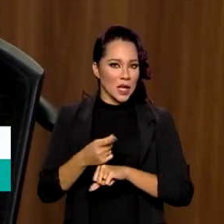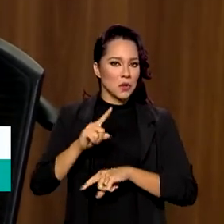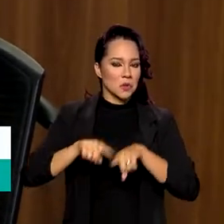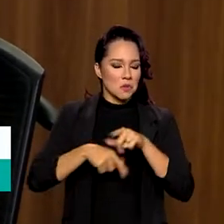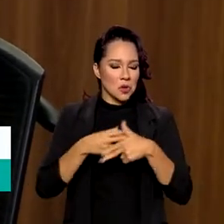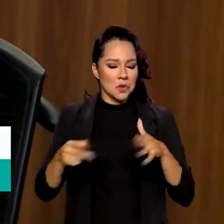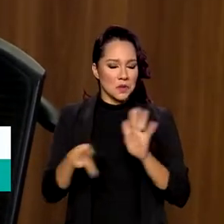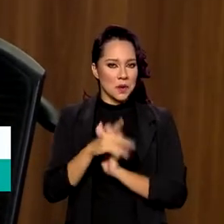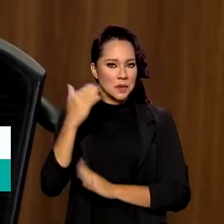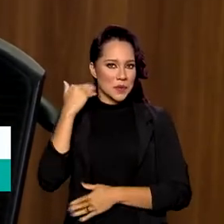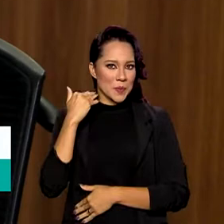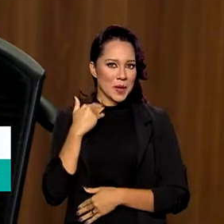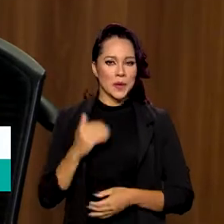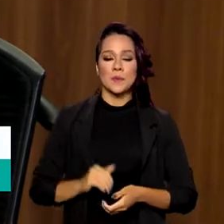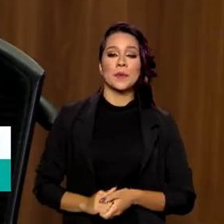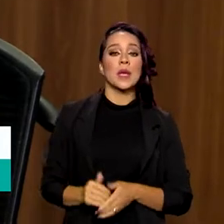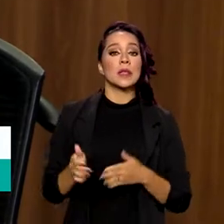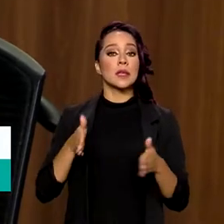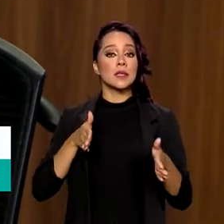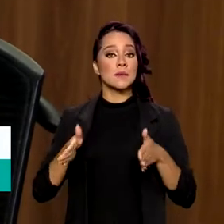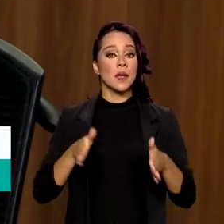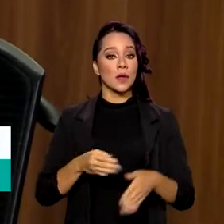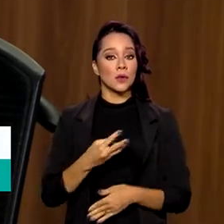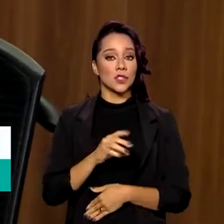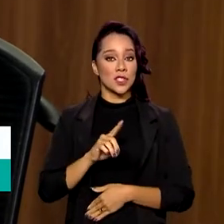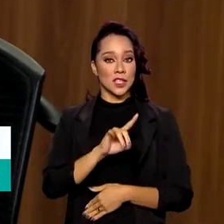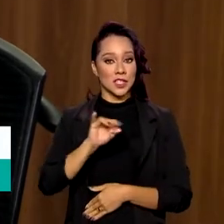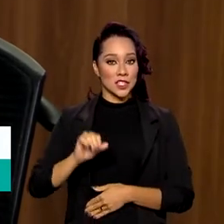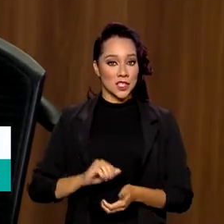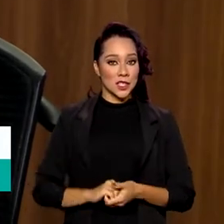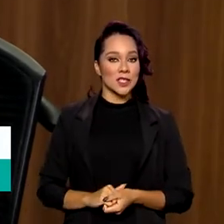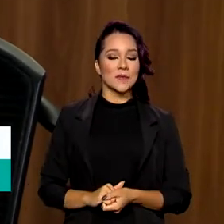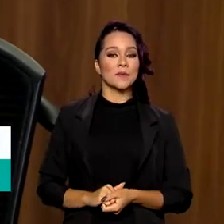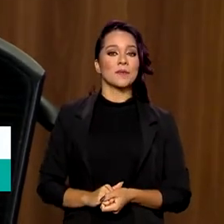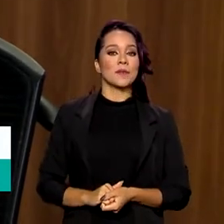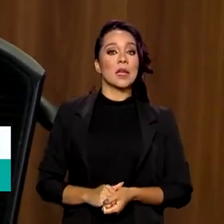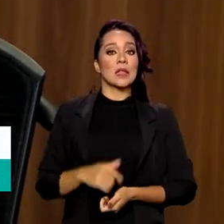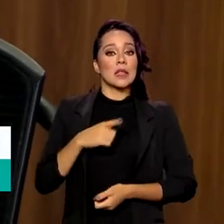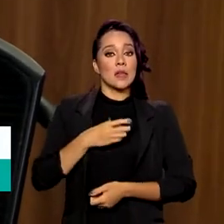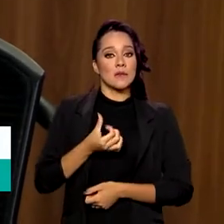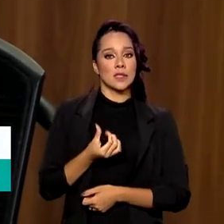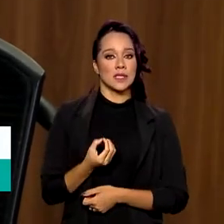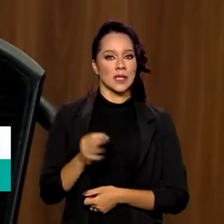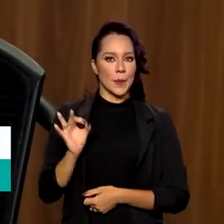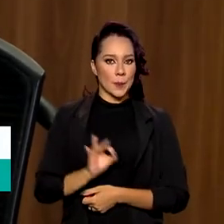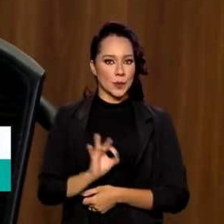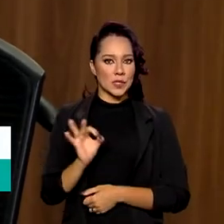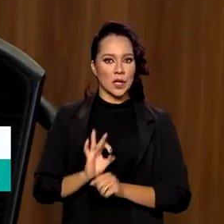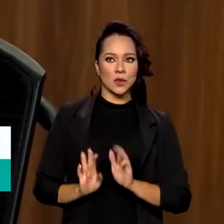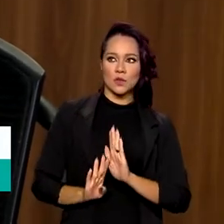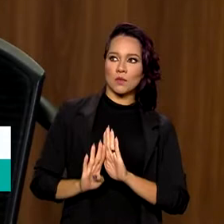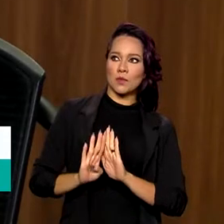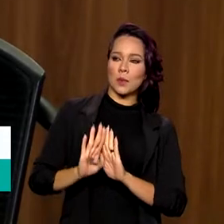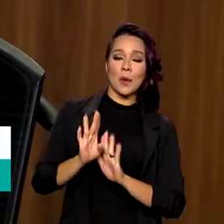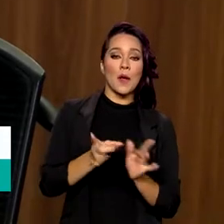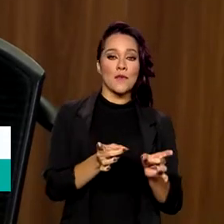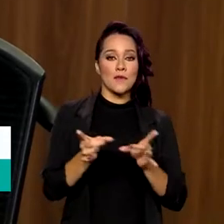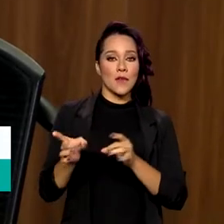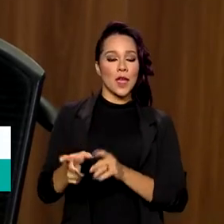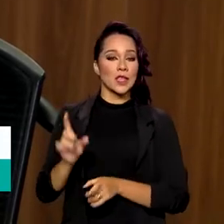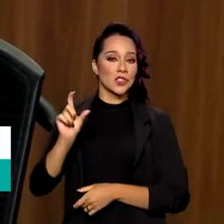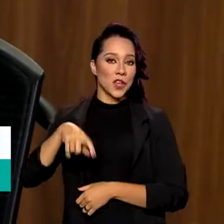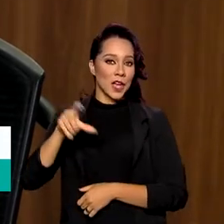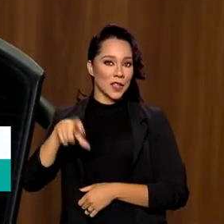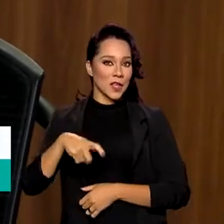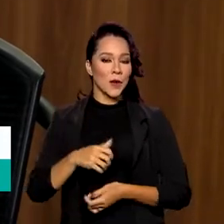bancários então tivemos nesse período de 30 dias é 60% de crescimento e vendas de